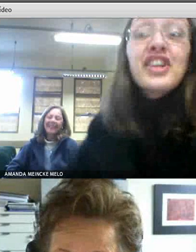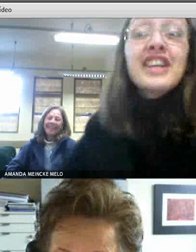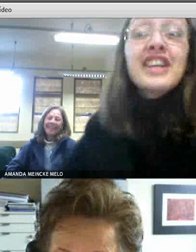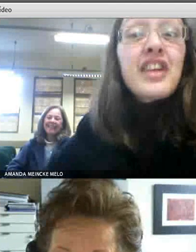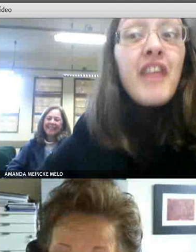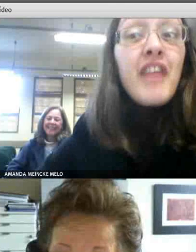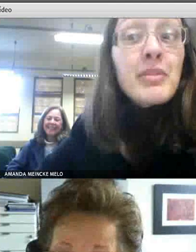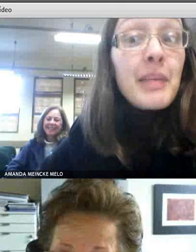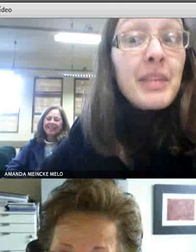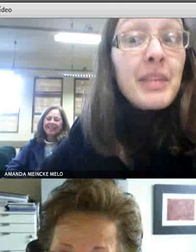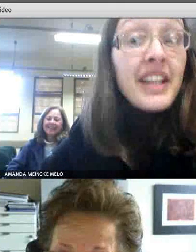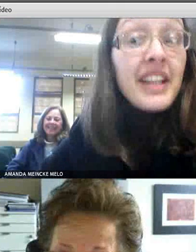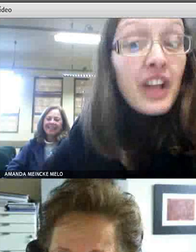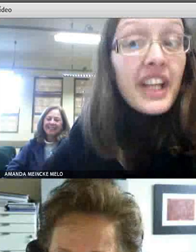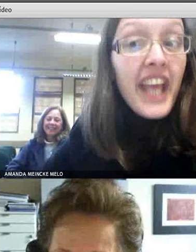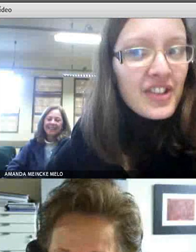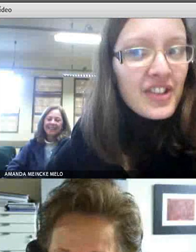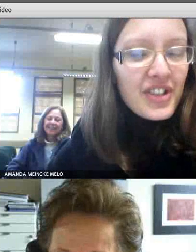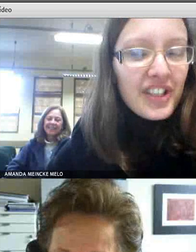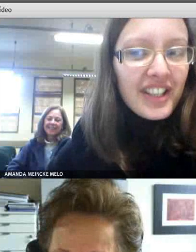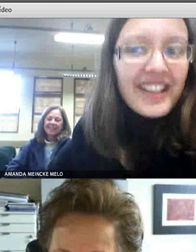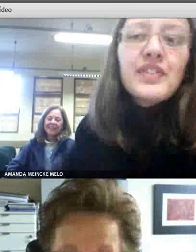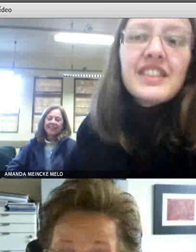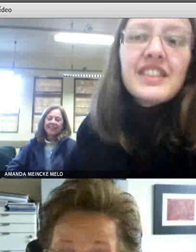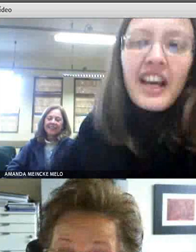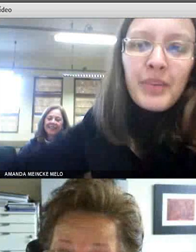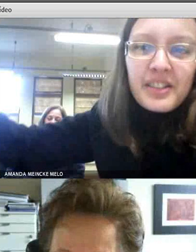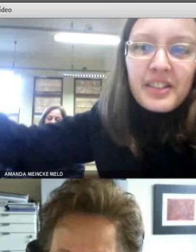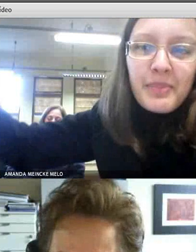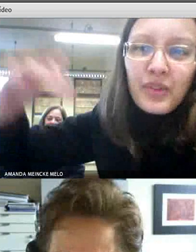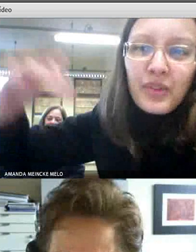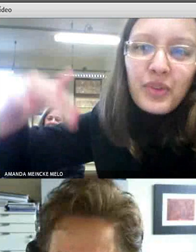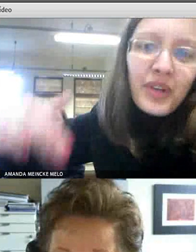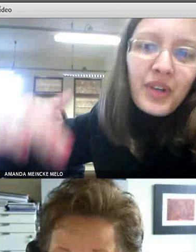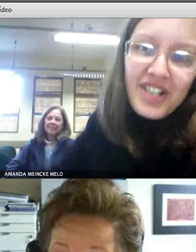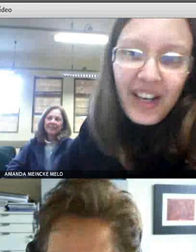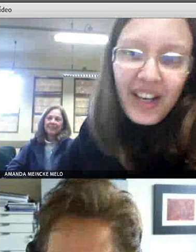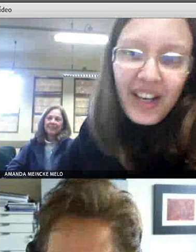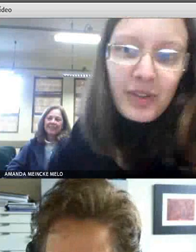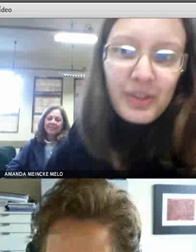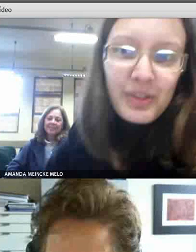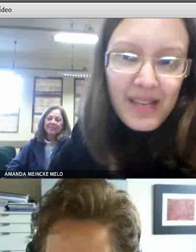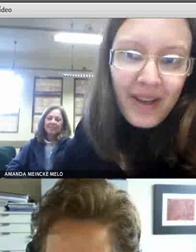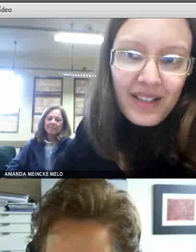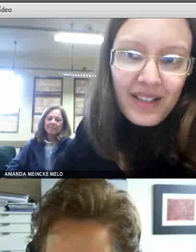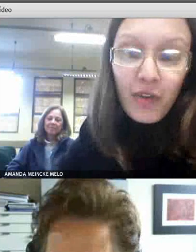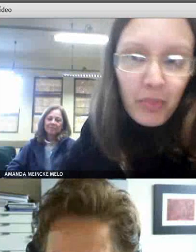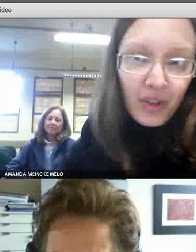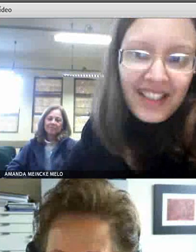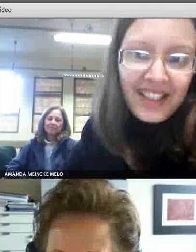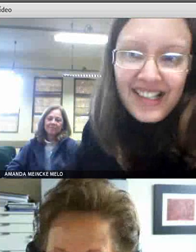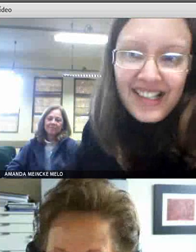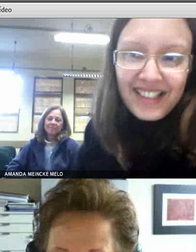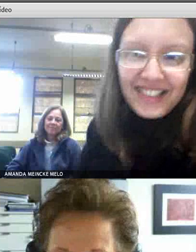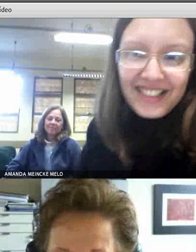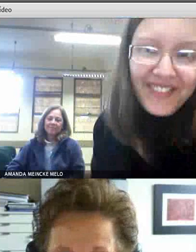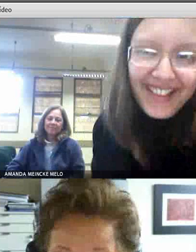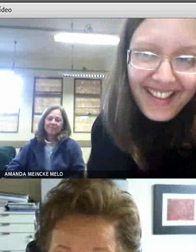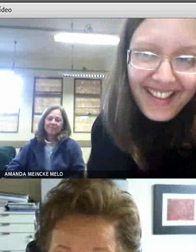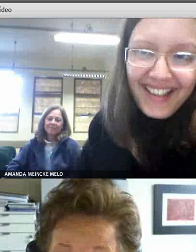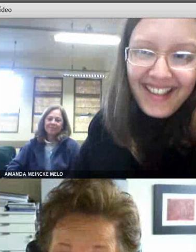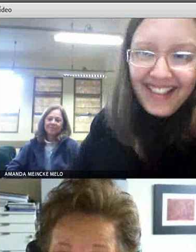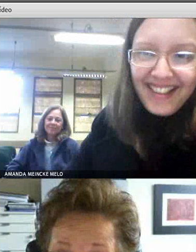nós estivemos no seminário da Unirede e eles fizeram uma transmissão software, do Rio de Janeiro para os participantes. Era foi muito caro e a gente não conseguiu